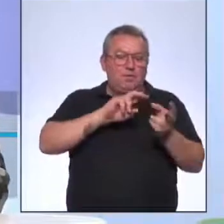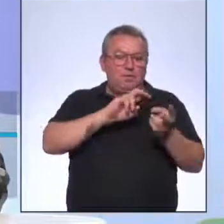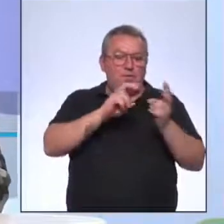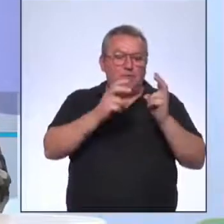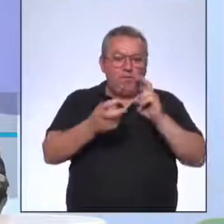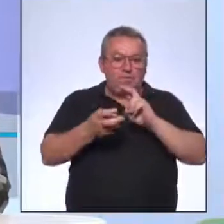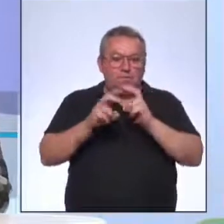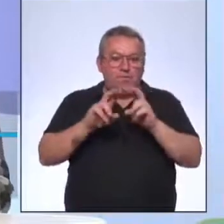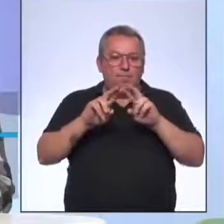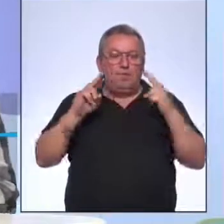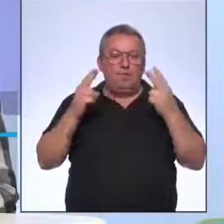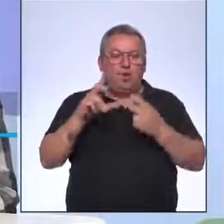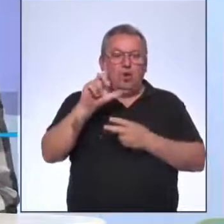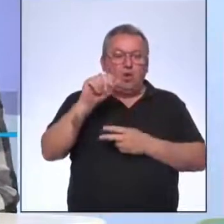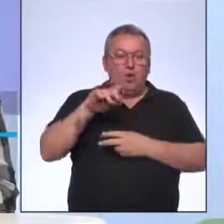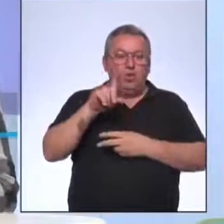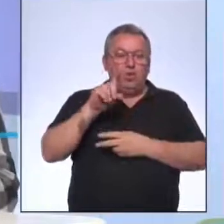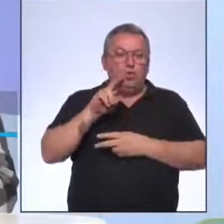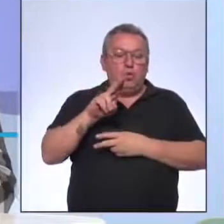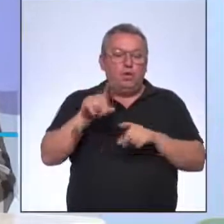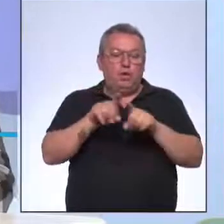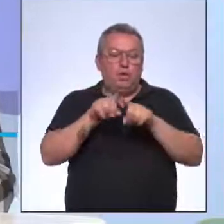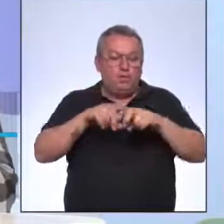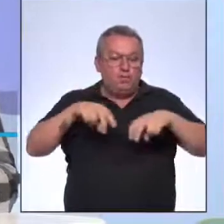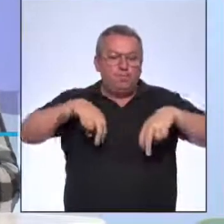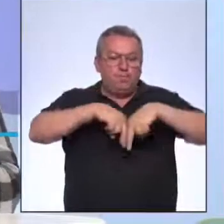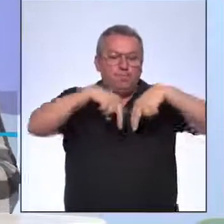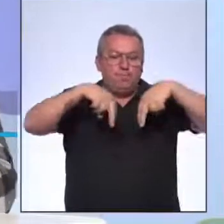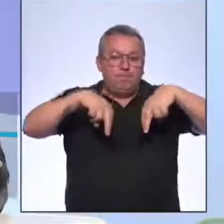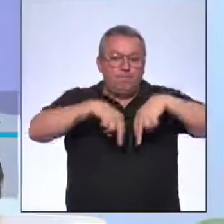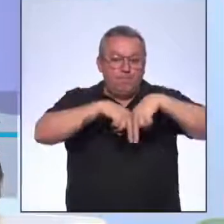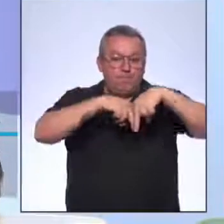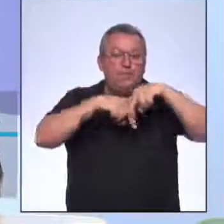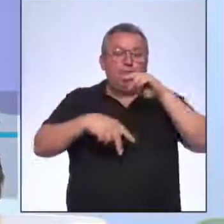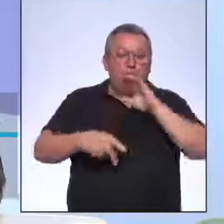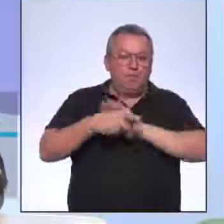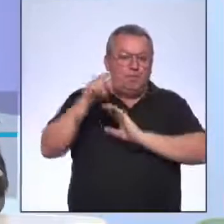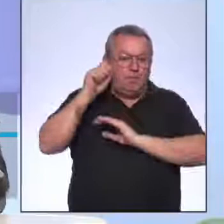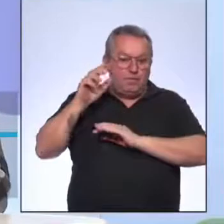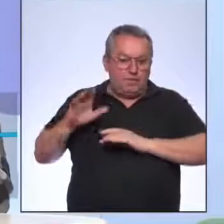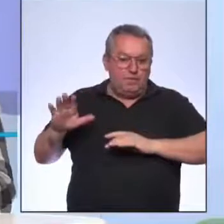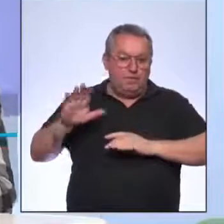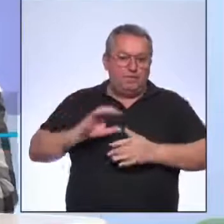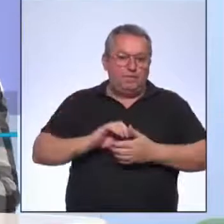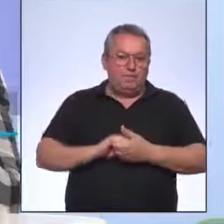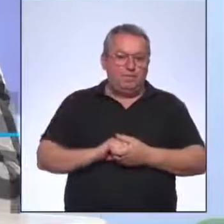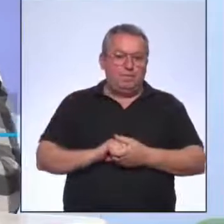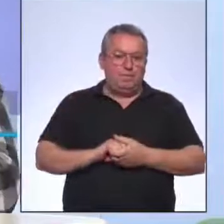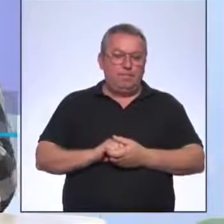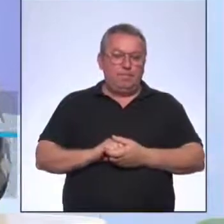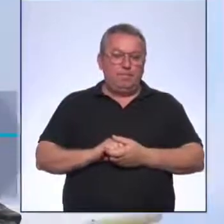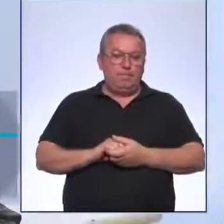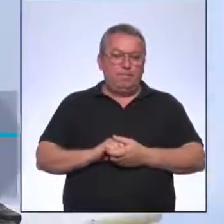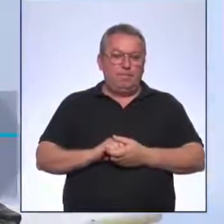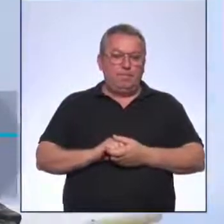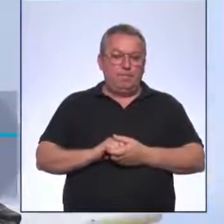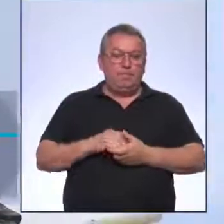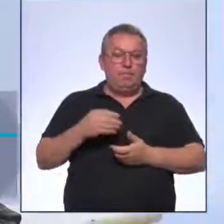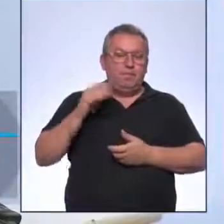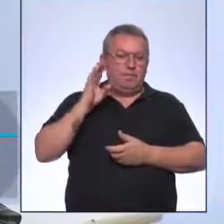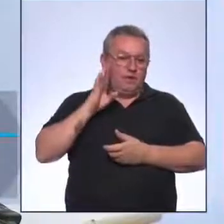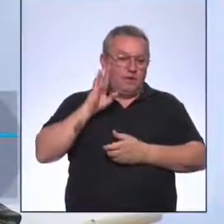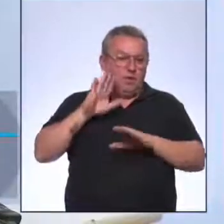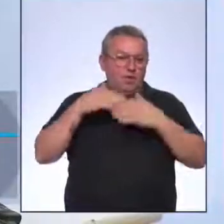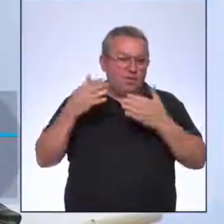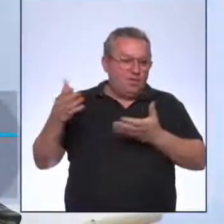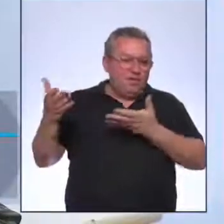as rodas de lundu, umbigada, essas sim são estilos tipicamente africanos, tá ok? Pessoal, mas é muito bacana quando